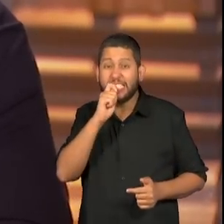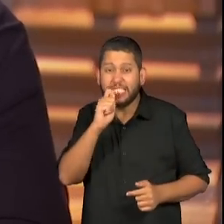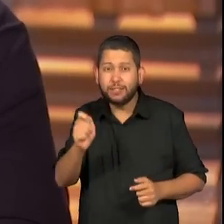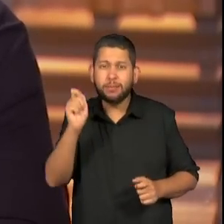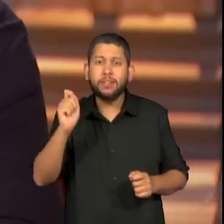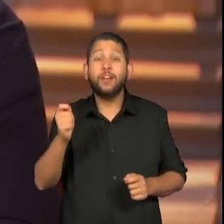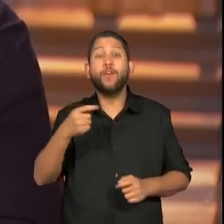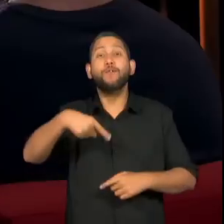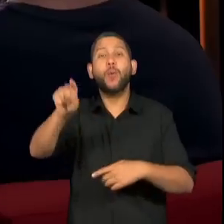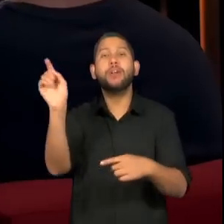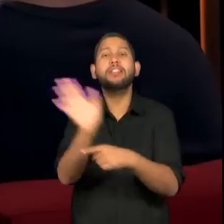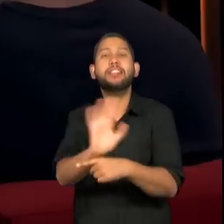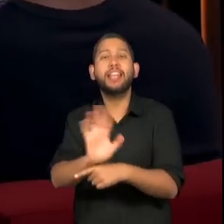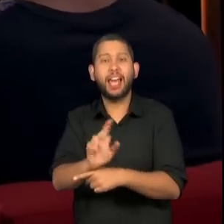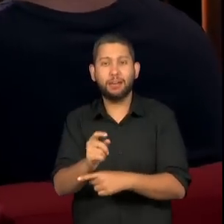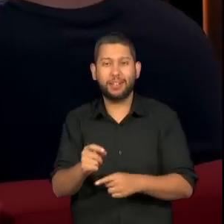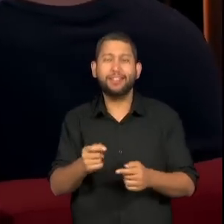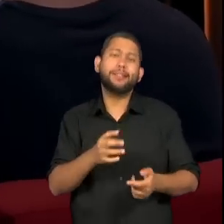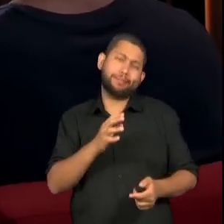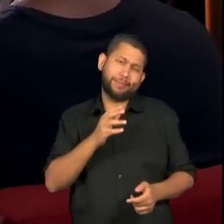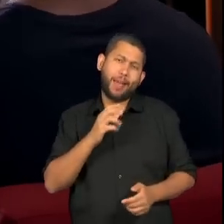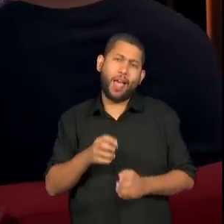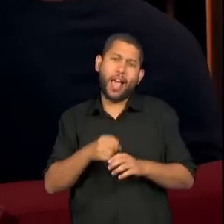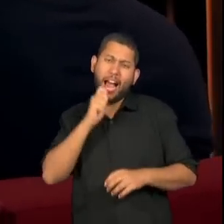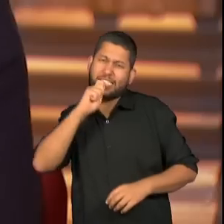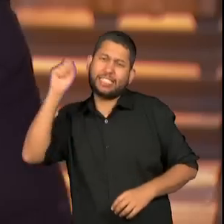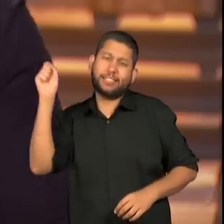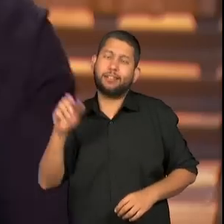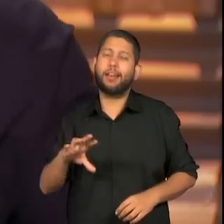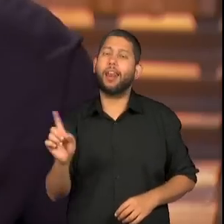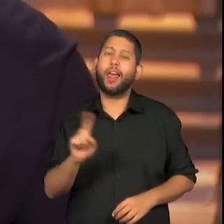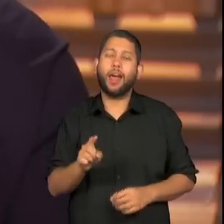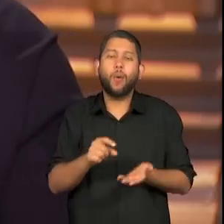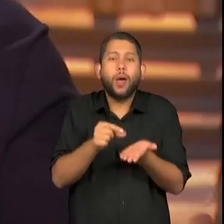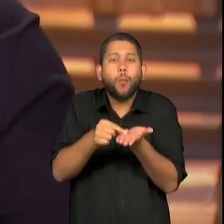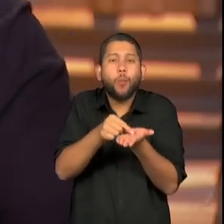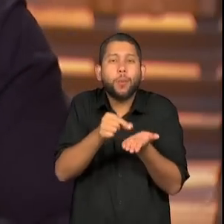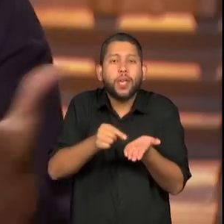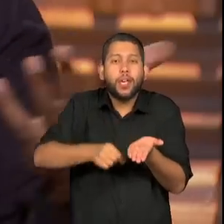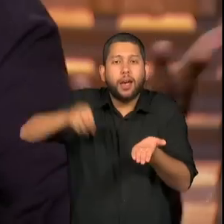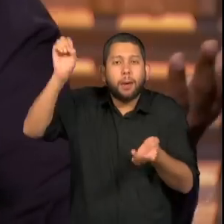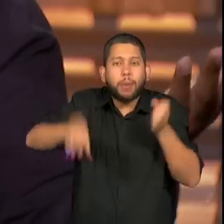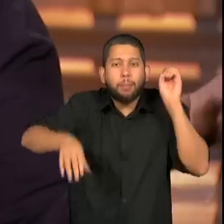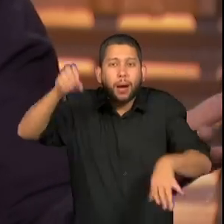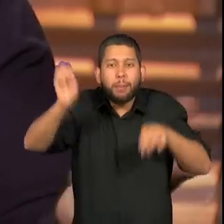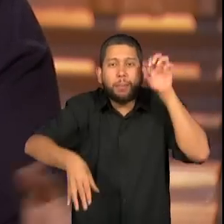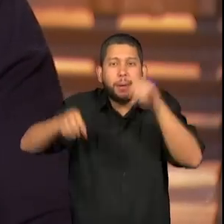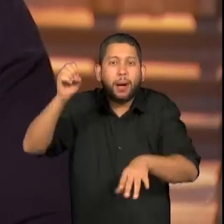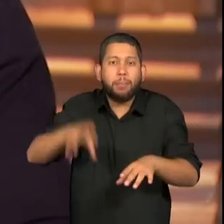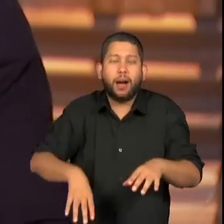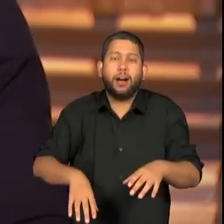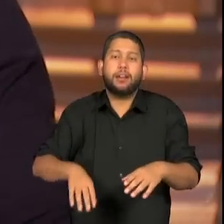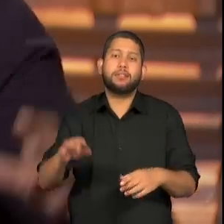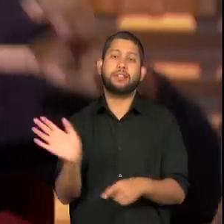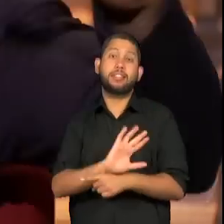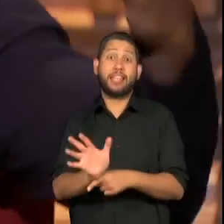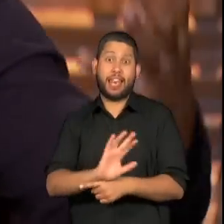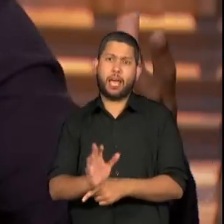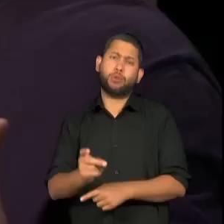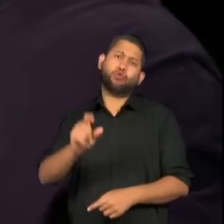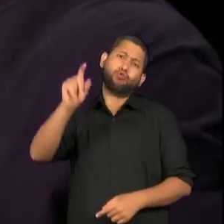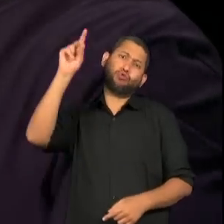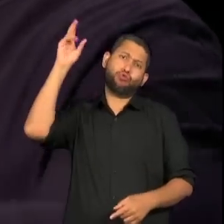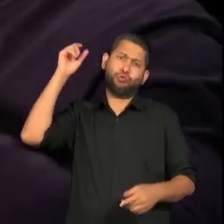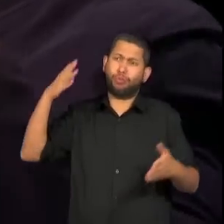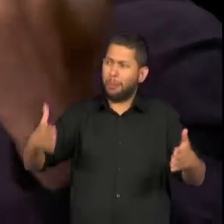levamos para o cinema. Bombinha de São João? Mas uma bombinha de São João numa fagulha, no cinema, aquelas salas